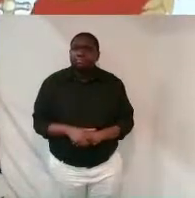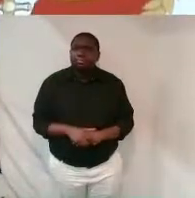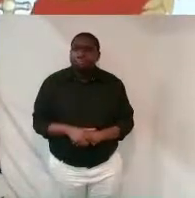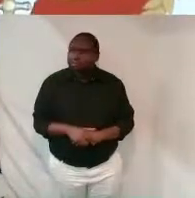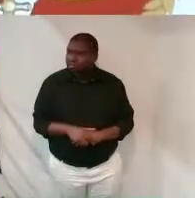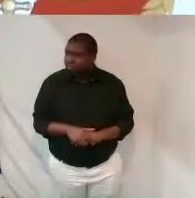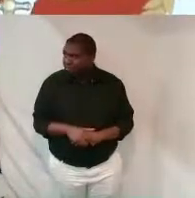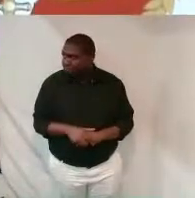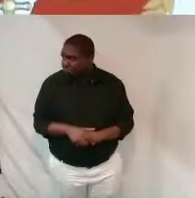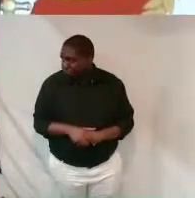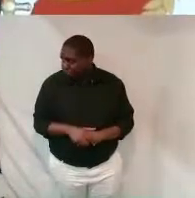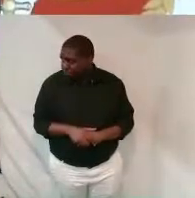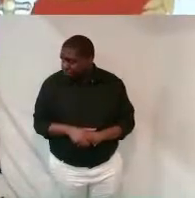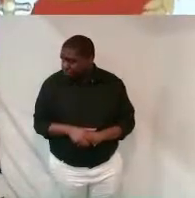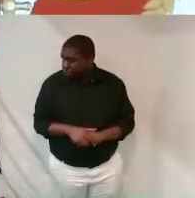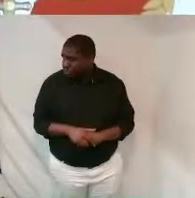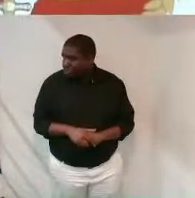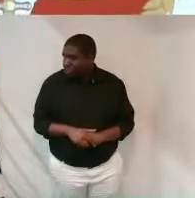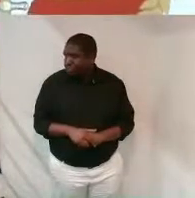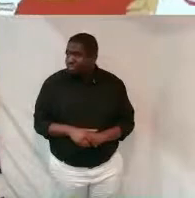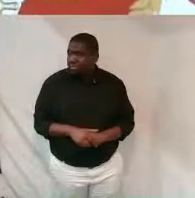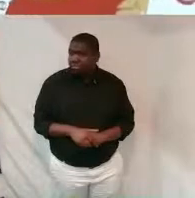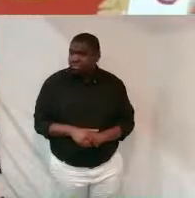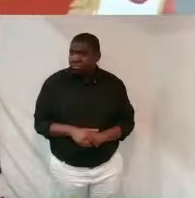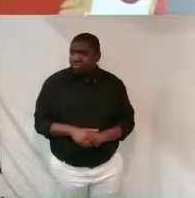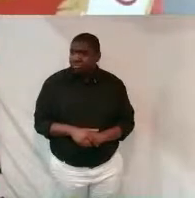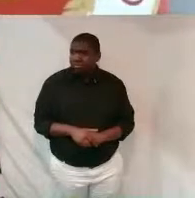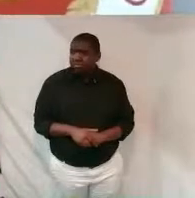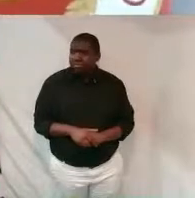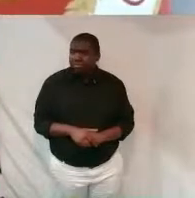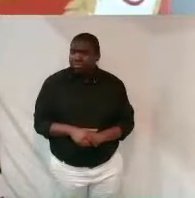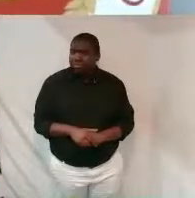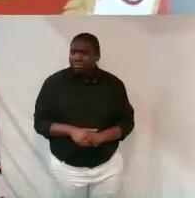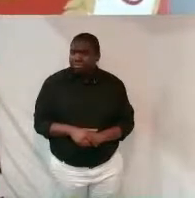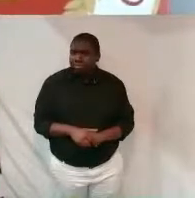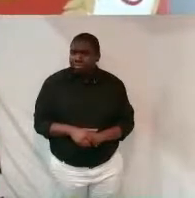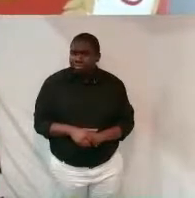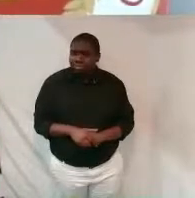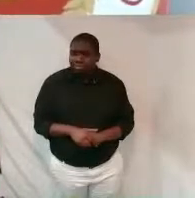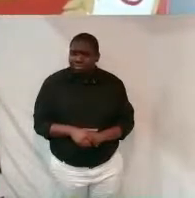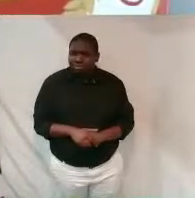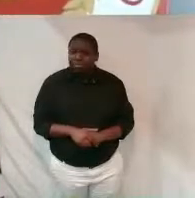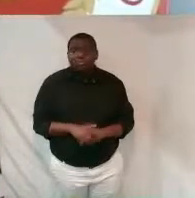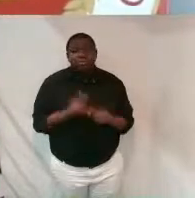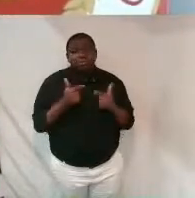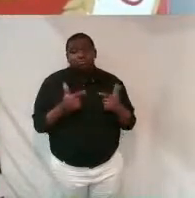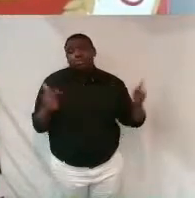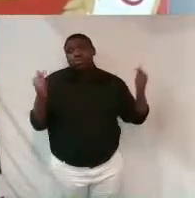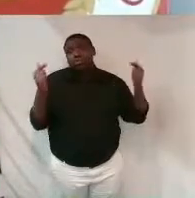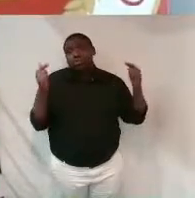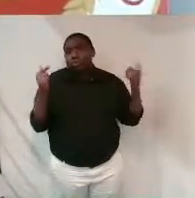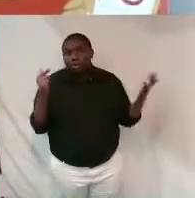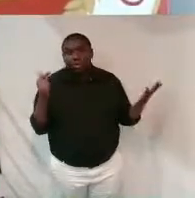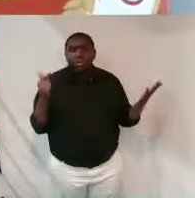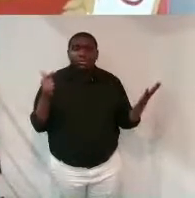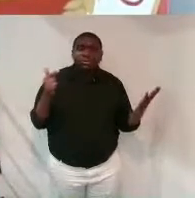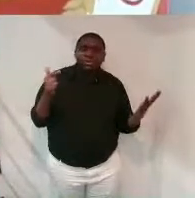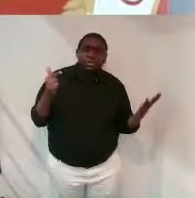convencional. Porque vagas alado ao destino da sorte a